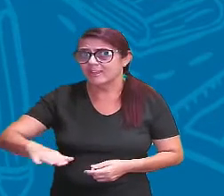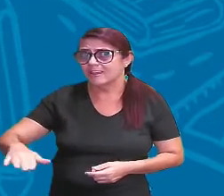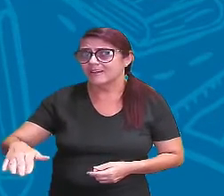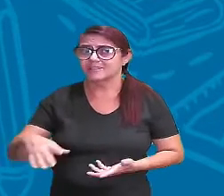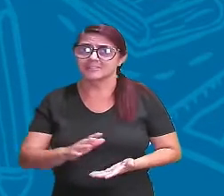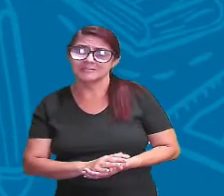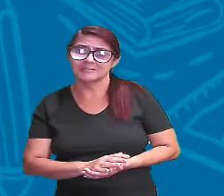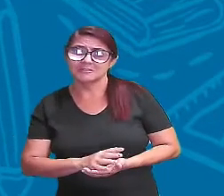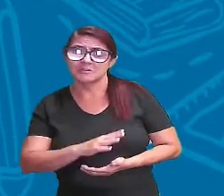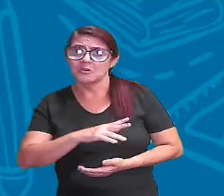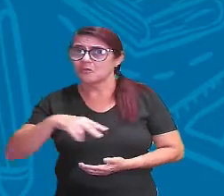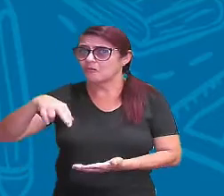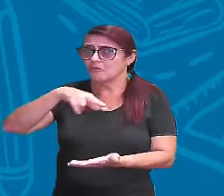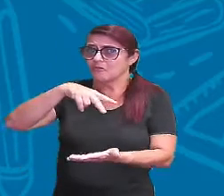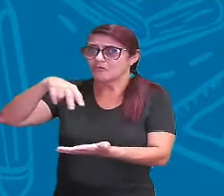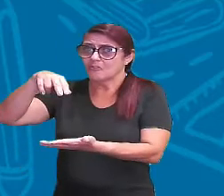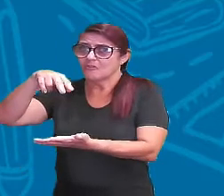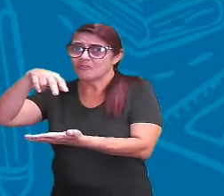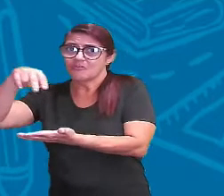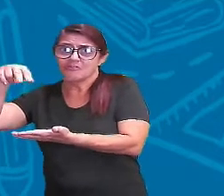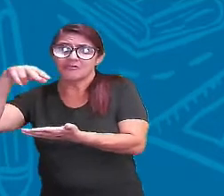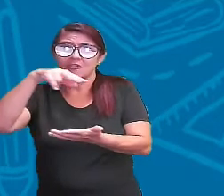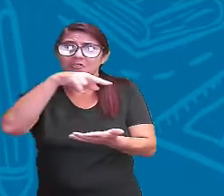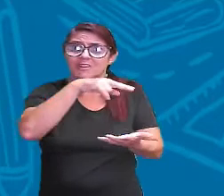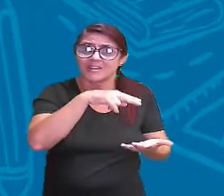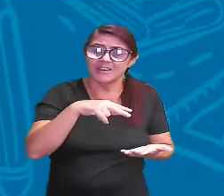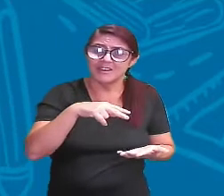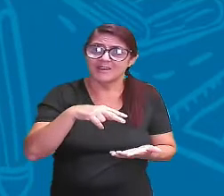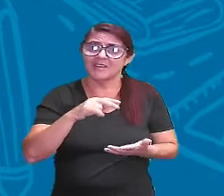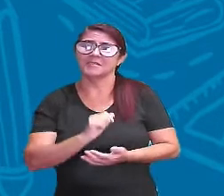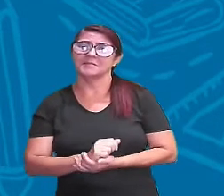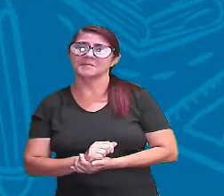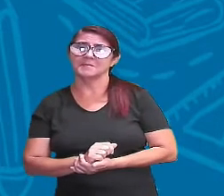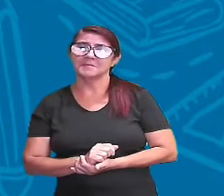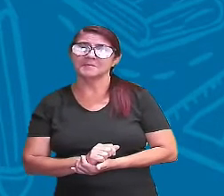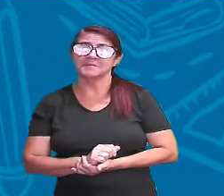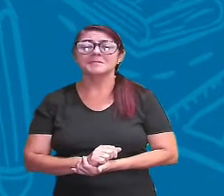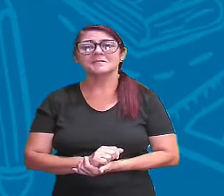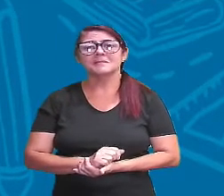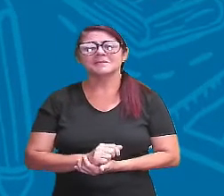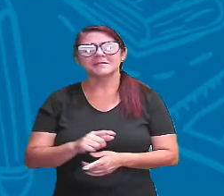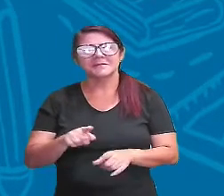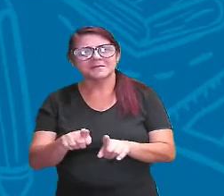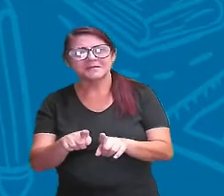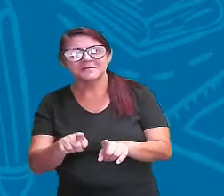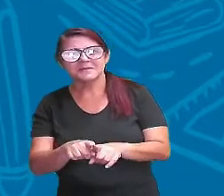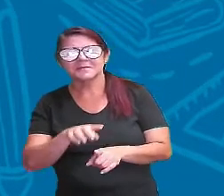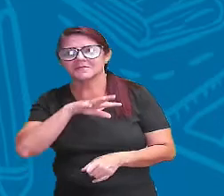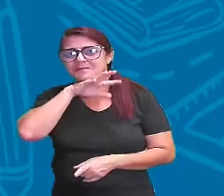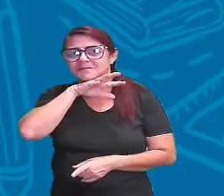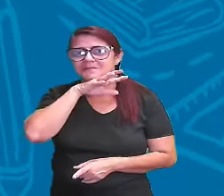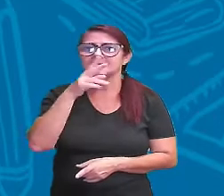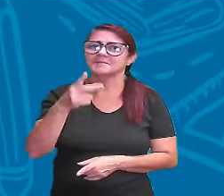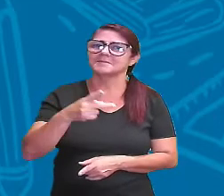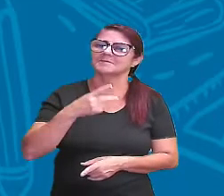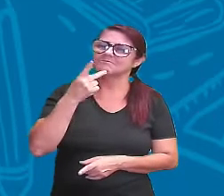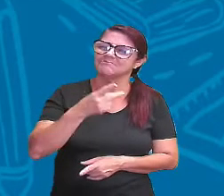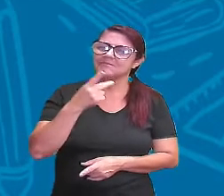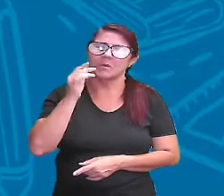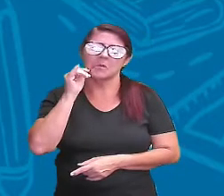animais falarem. Então, tudo é possível no mundo da fantasia, nas histórias. Então, os contos